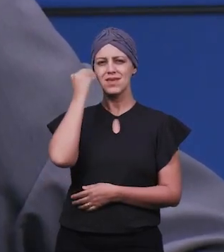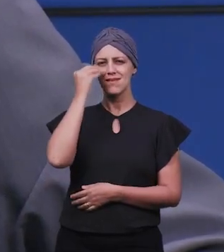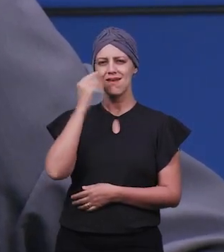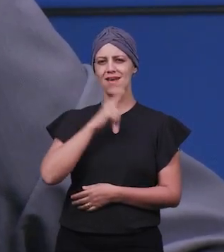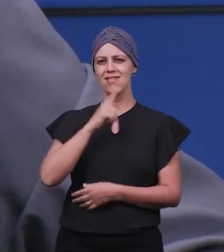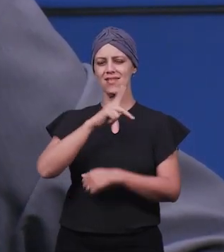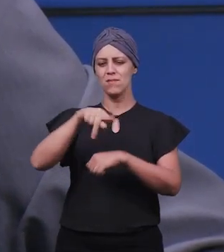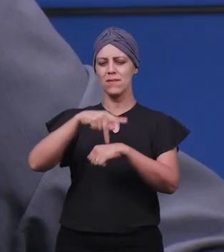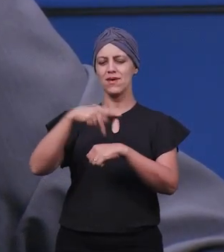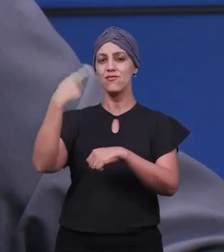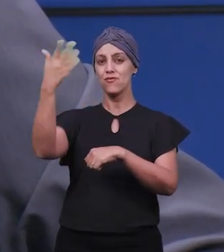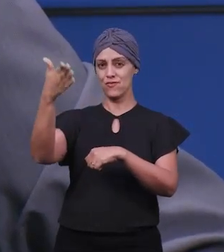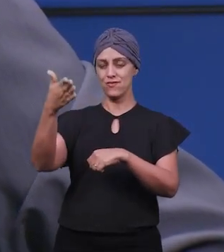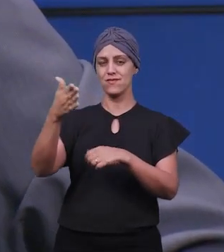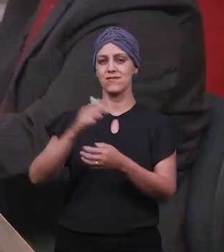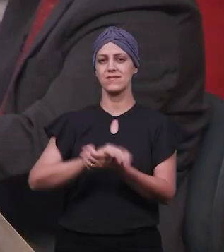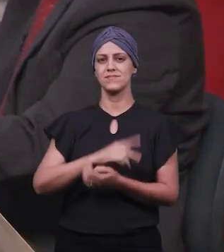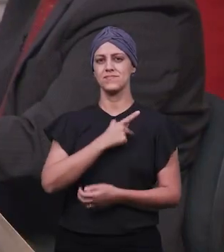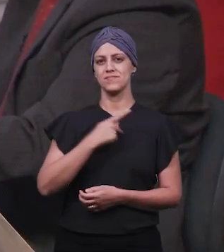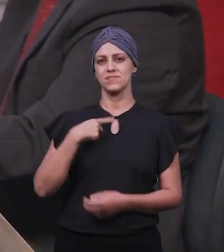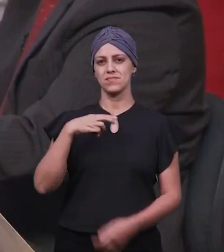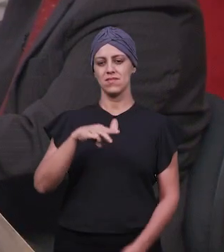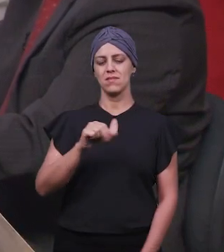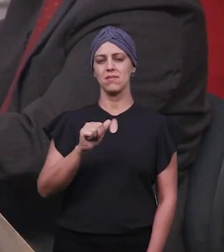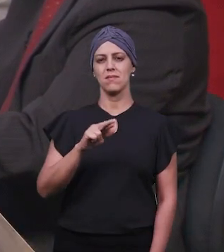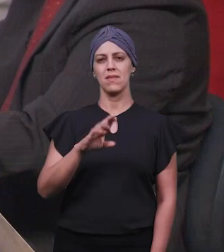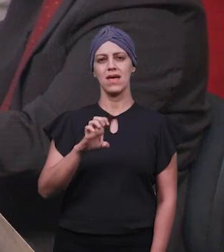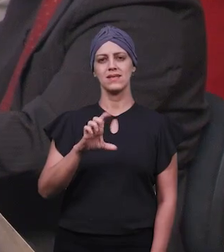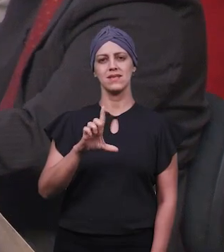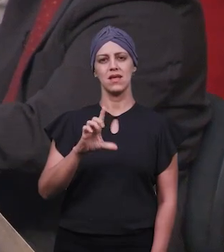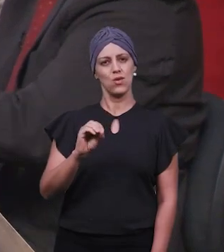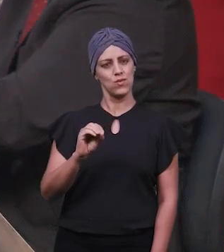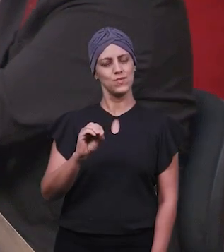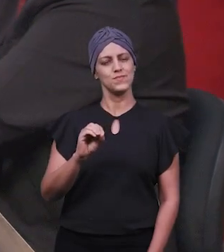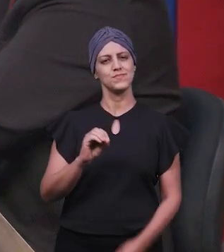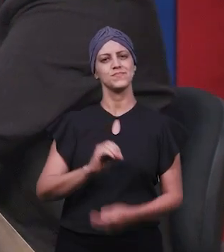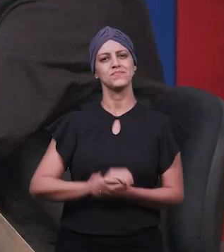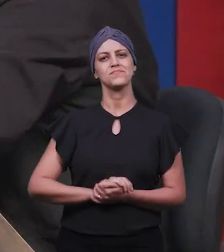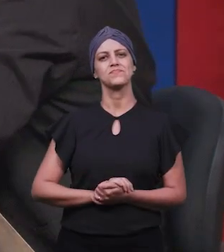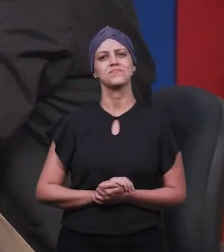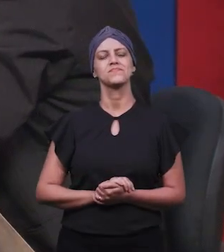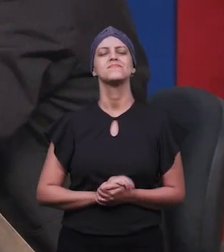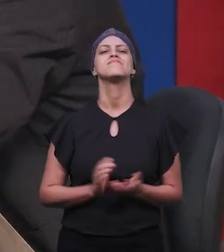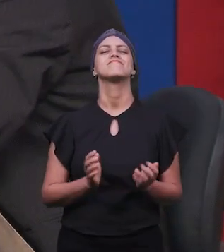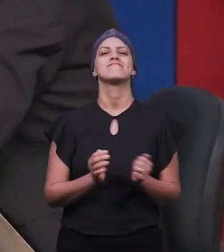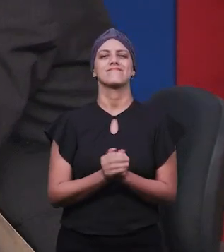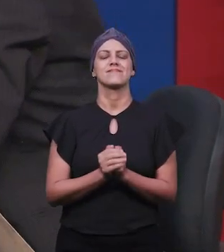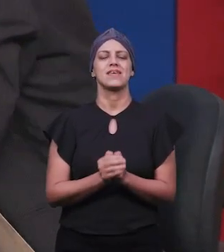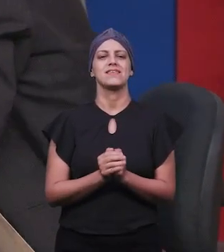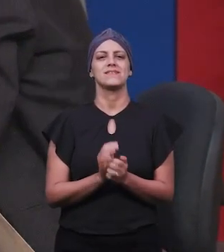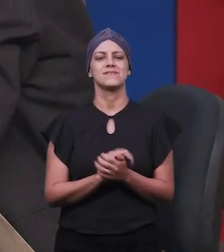experiências do exterior com o pastor Marcelo. Pastor Marcelo. Amém.